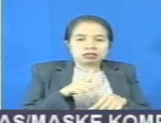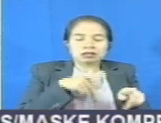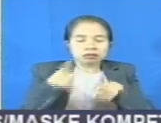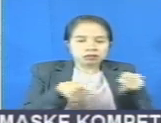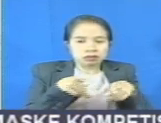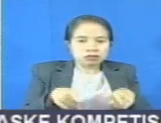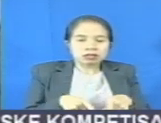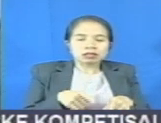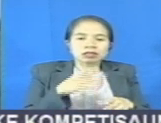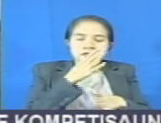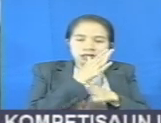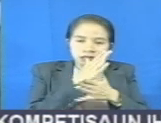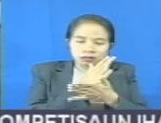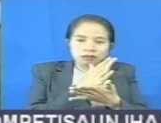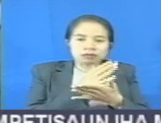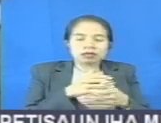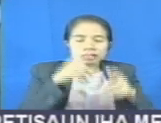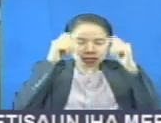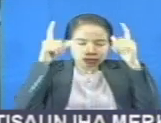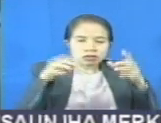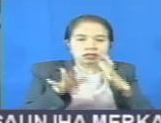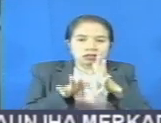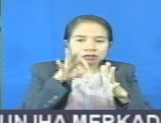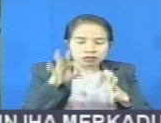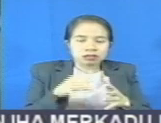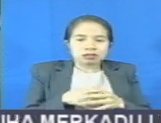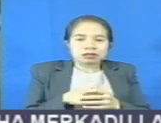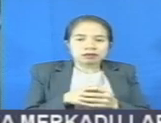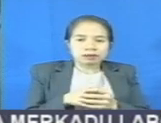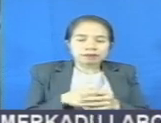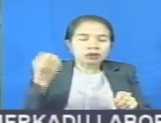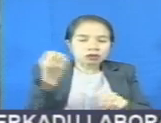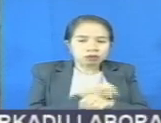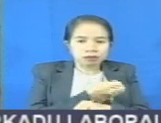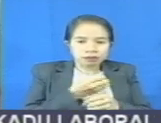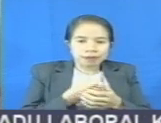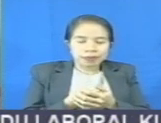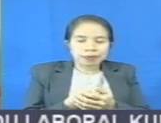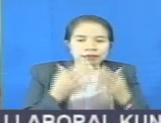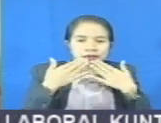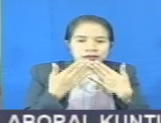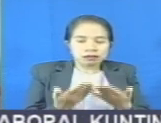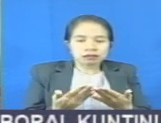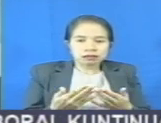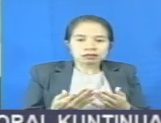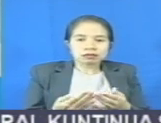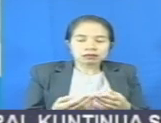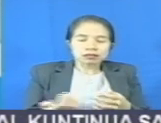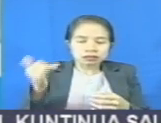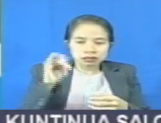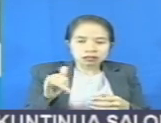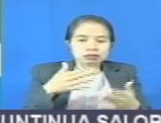comunidade. Evita Timor-Leste retan óbito no selo-tan. Oportunidade da né, ato agradece a parceria nebe dia